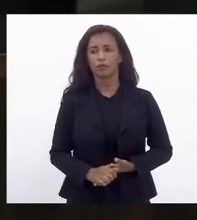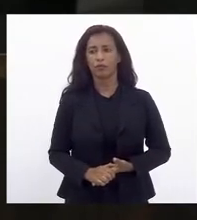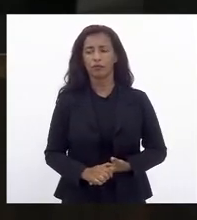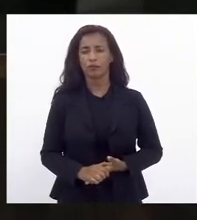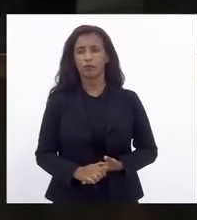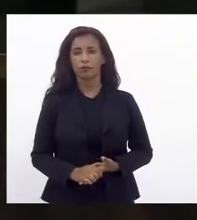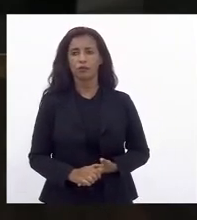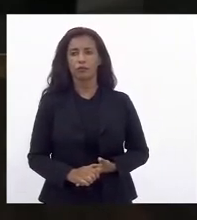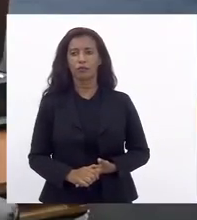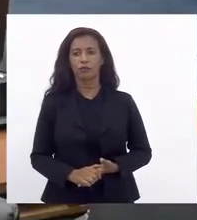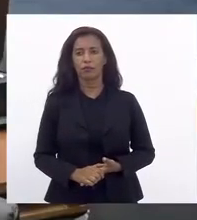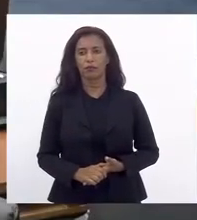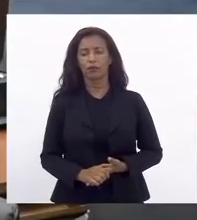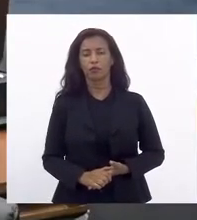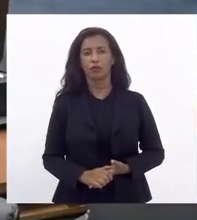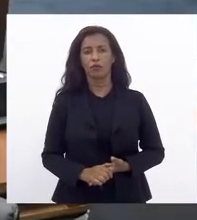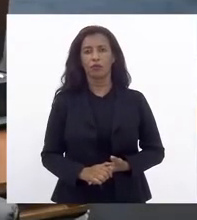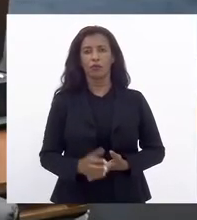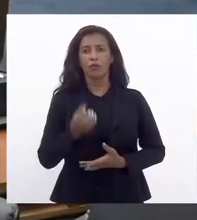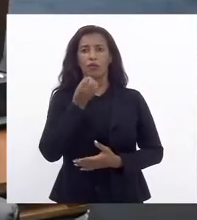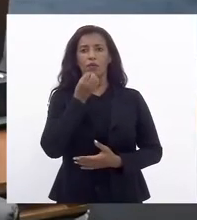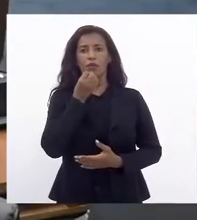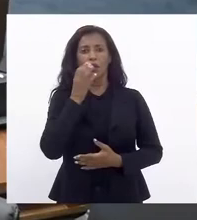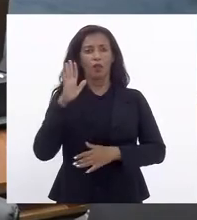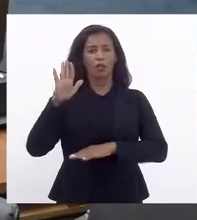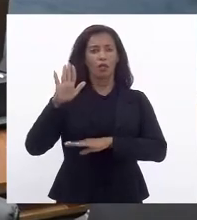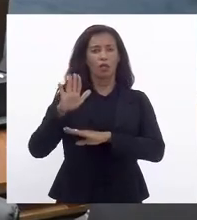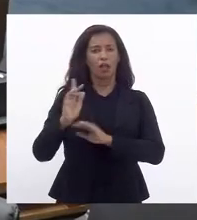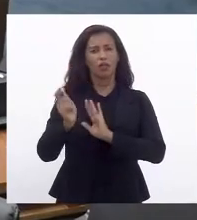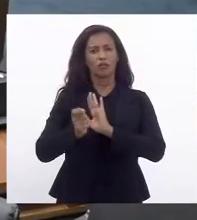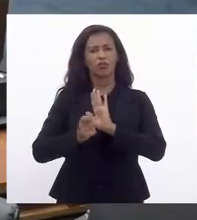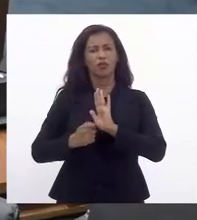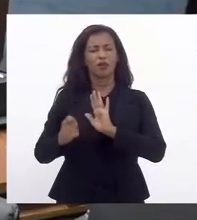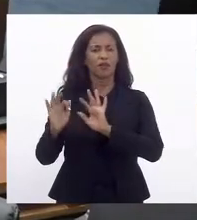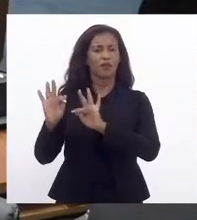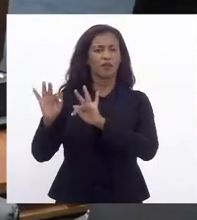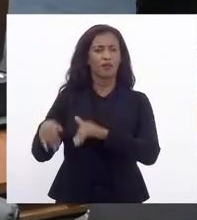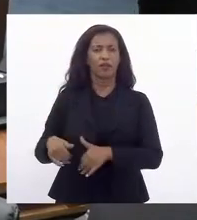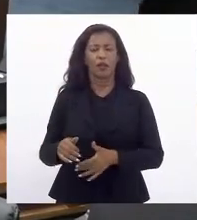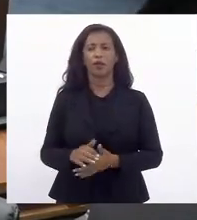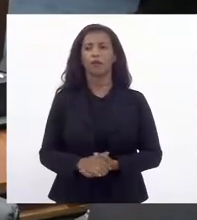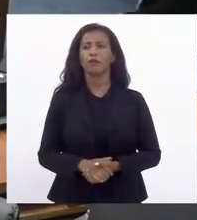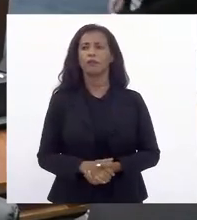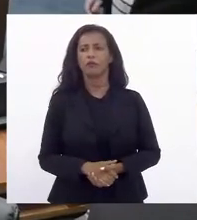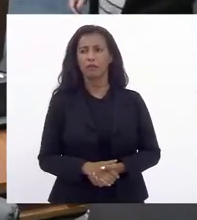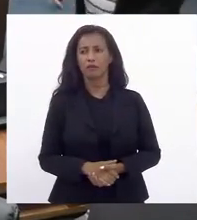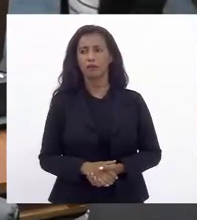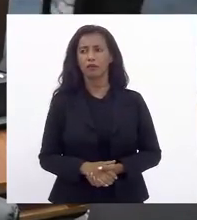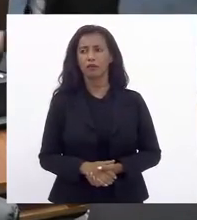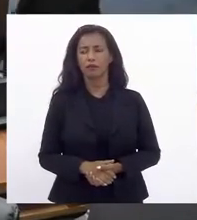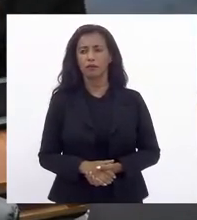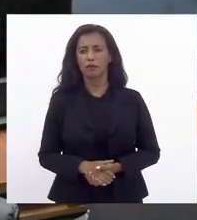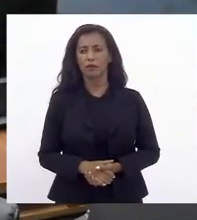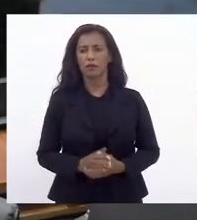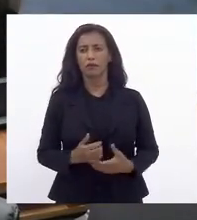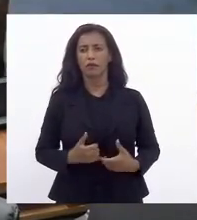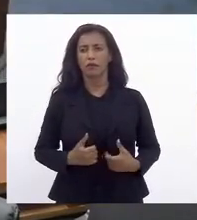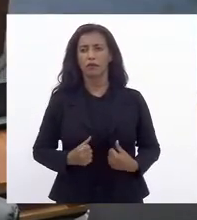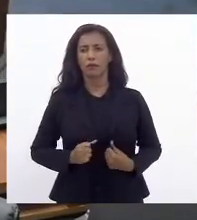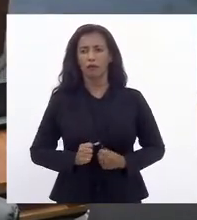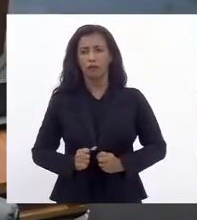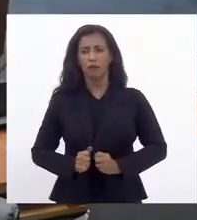Presidente, boa tarde. É só para me inscrever no expediente final que eu vou deixar para falar sobre o meu projeto nesse momento.